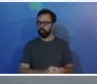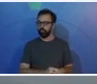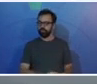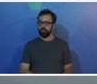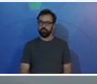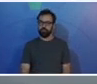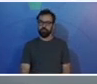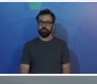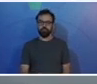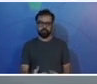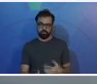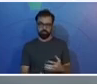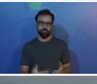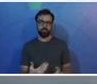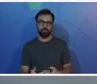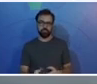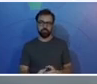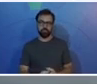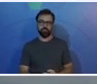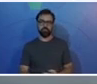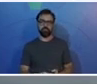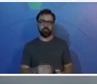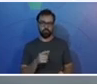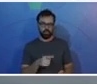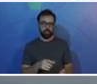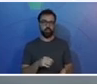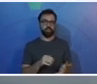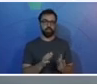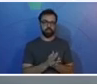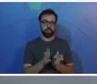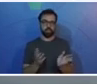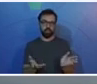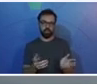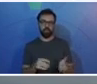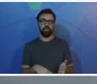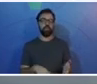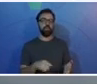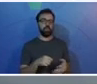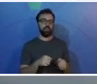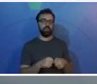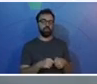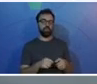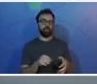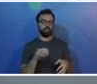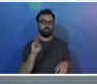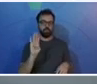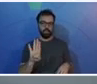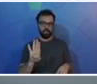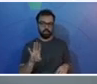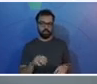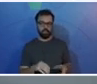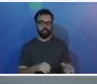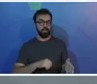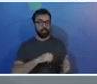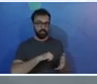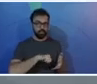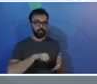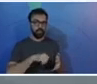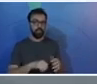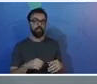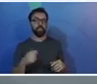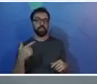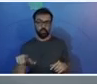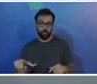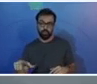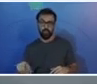incorretas. Depois, no caderno, vocês vão fazer a letra B. Reescreva as frases